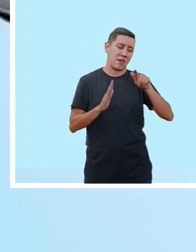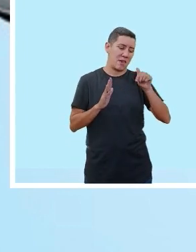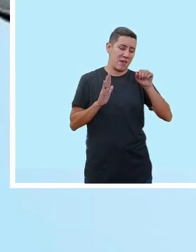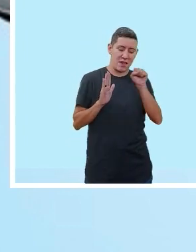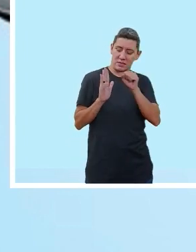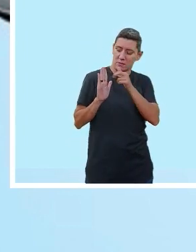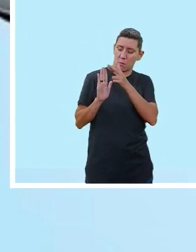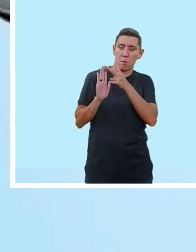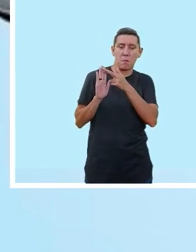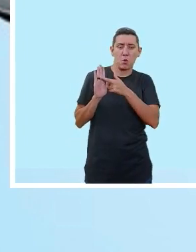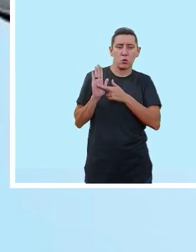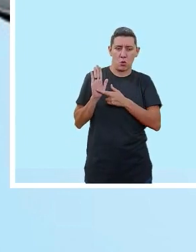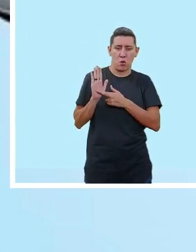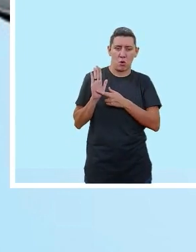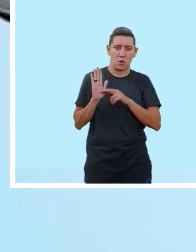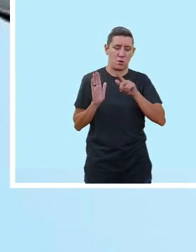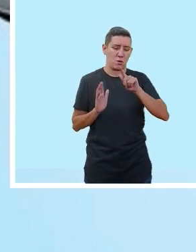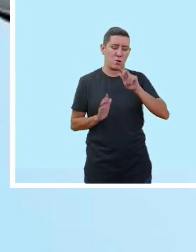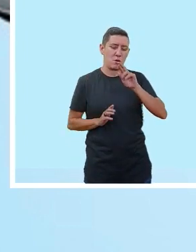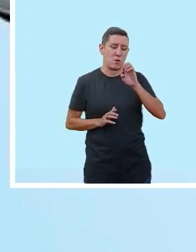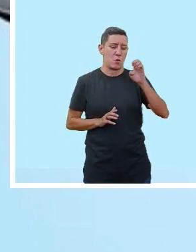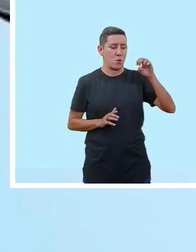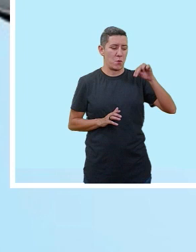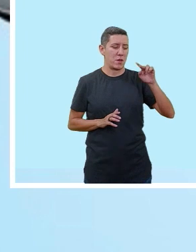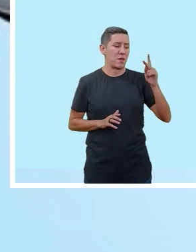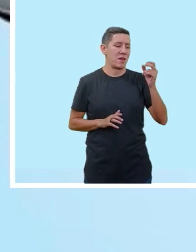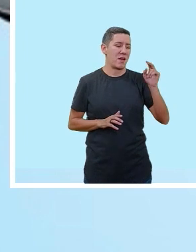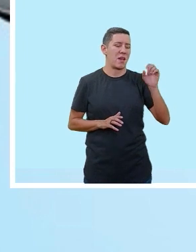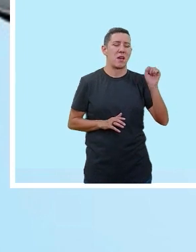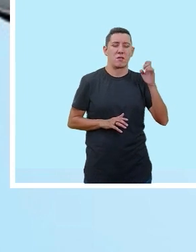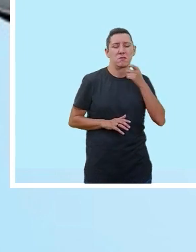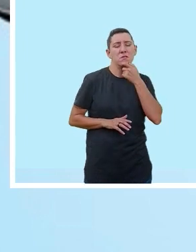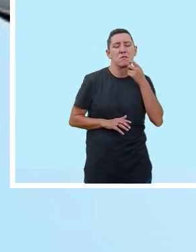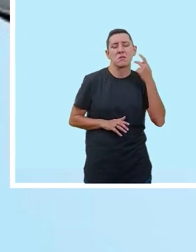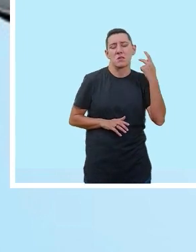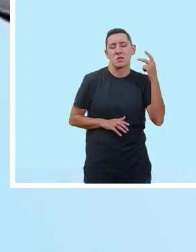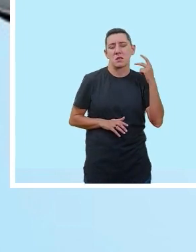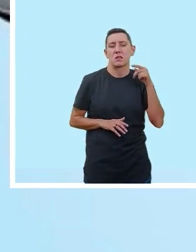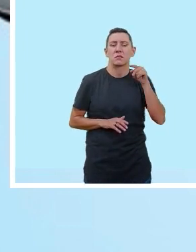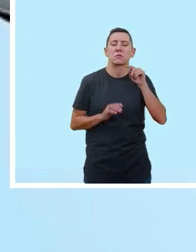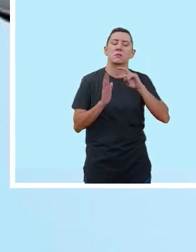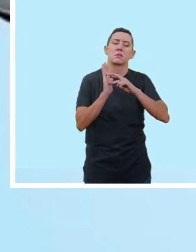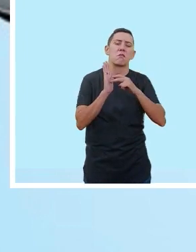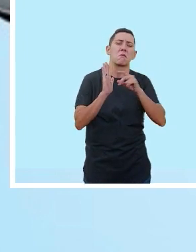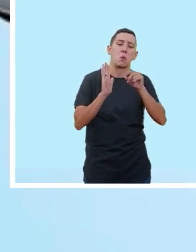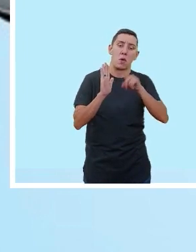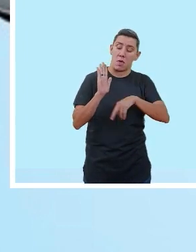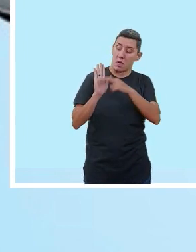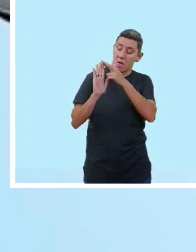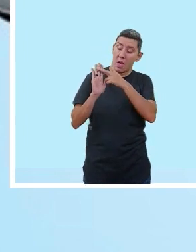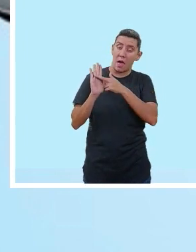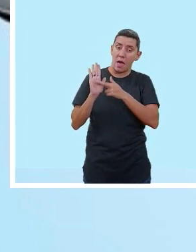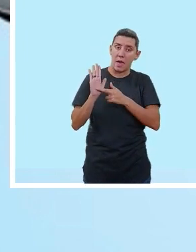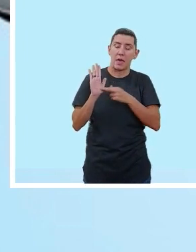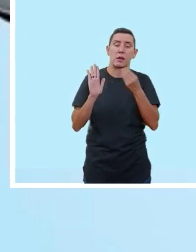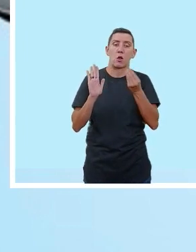definido para medir a emissão de dióxido de carbono. Então, ele